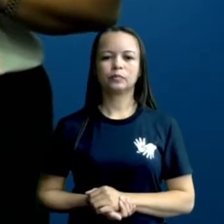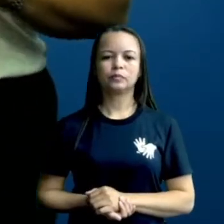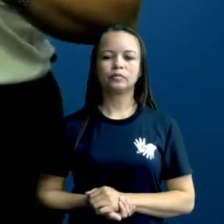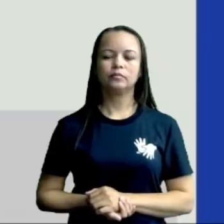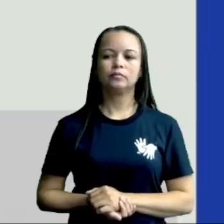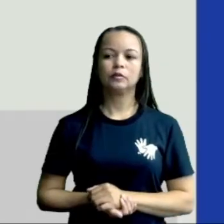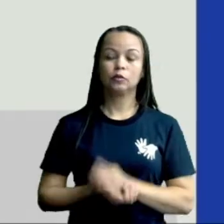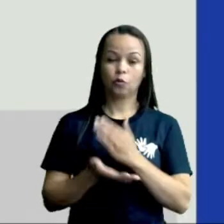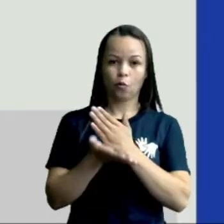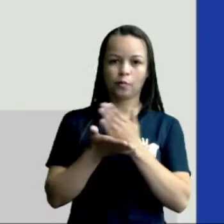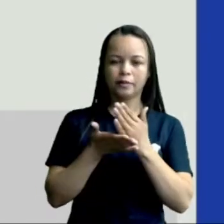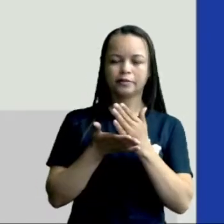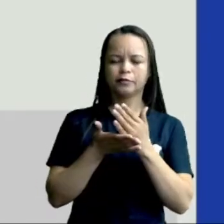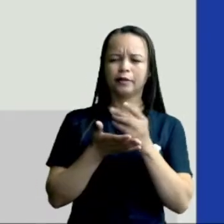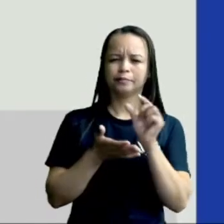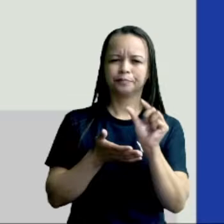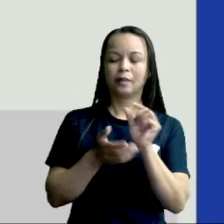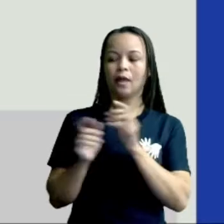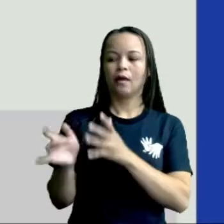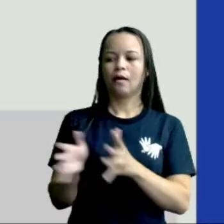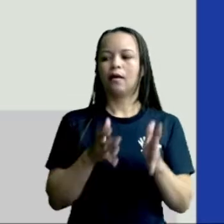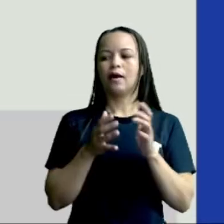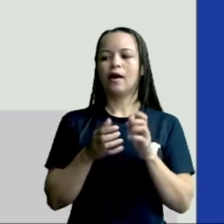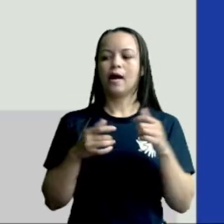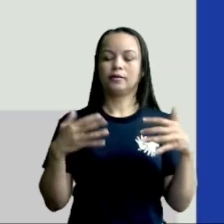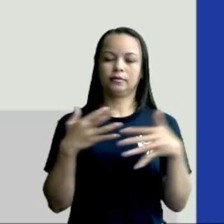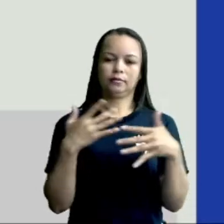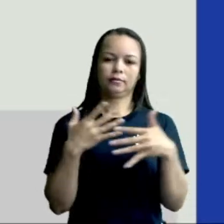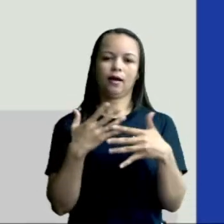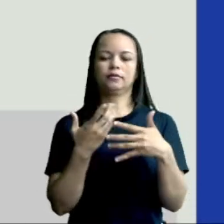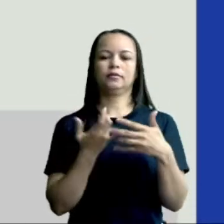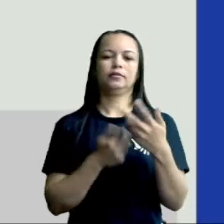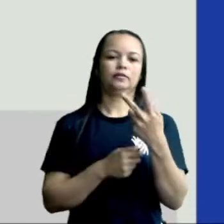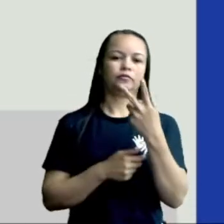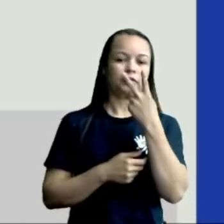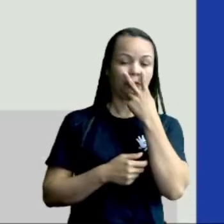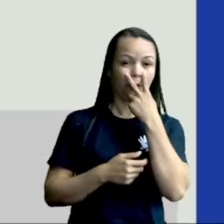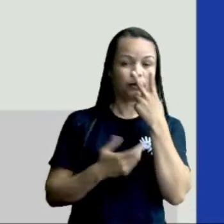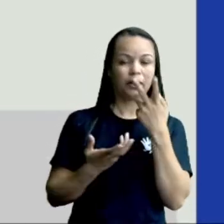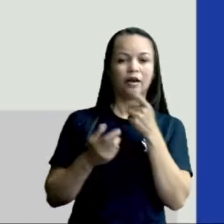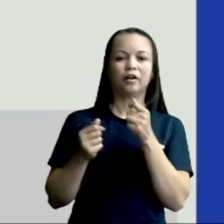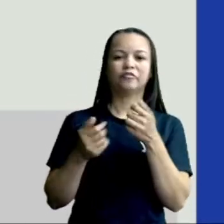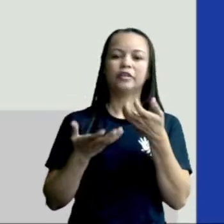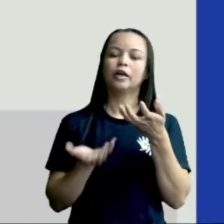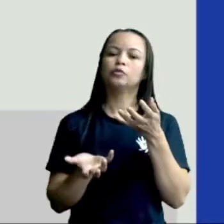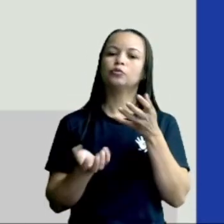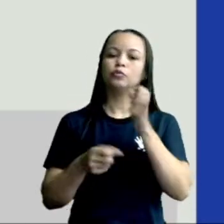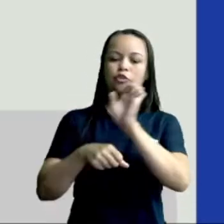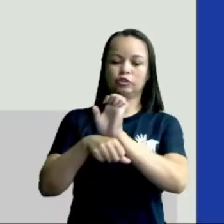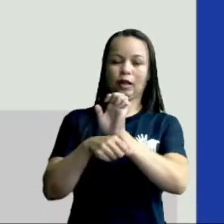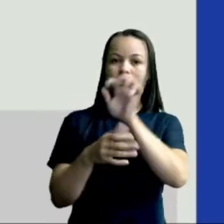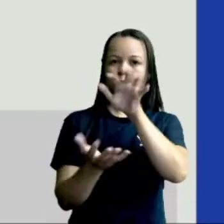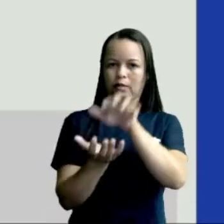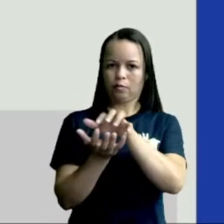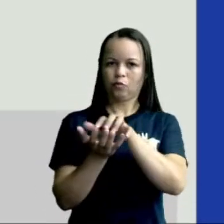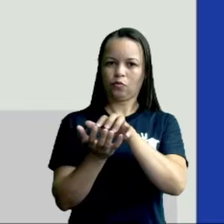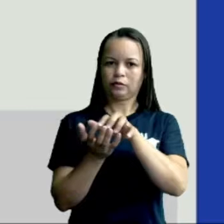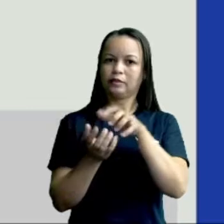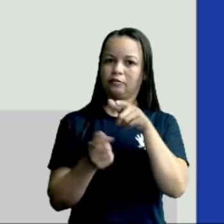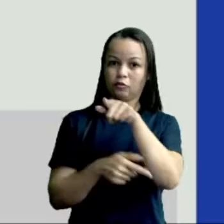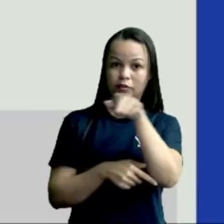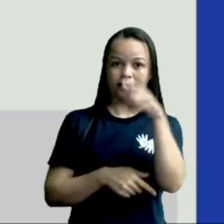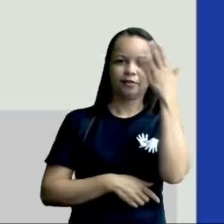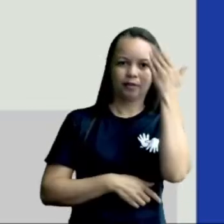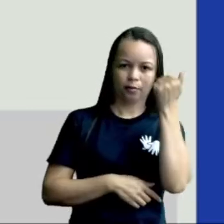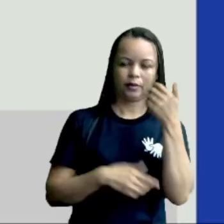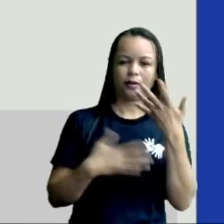Vamos para o comecinho, né? A cidade da Vitória de Santo Antão, ela fica no estado de Pernambuco. Isso aí todo mundo já sabe, né? Quem